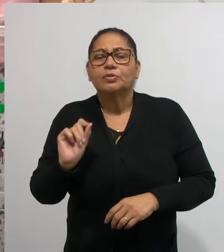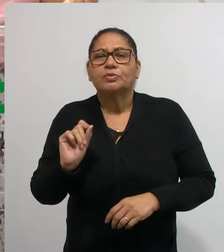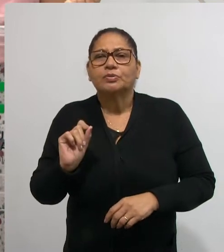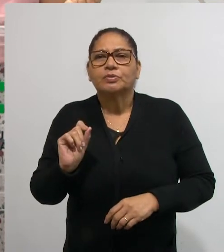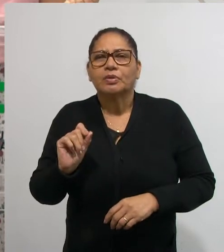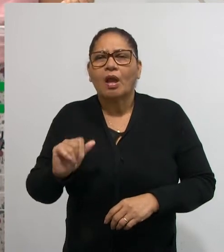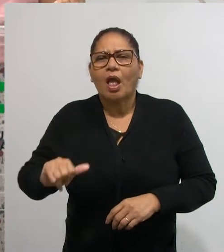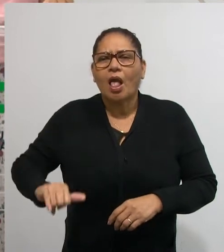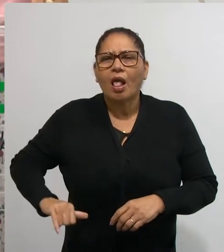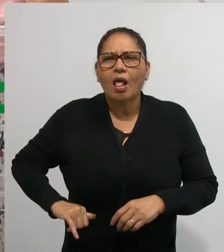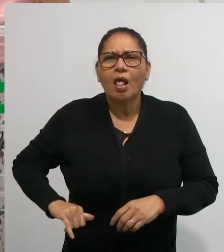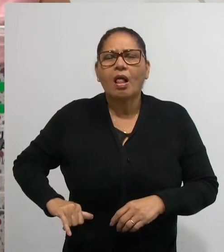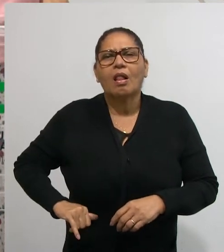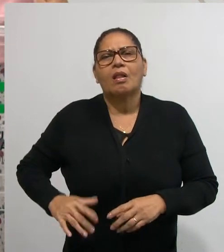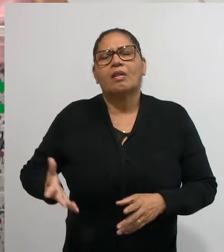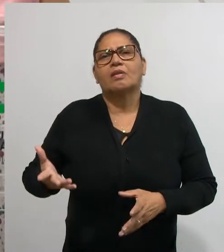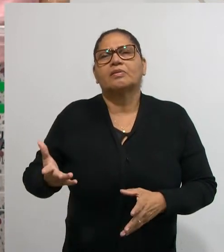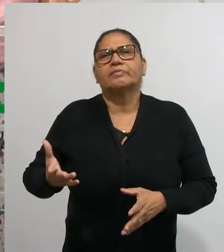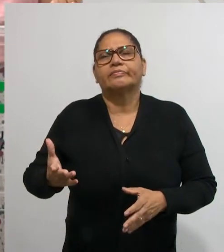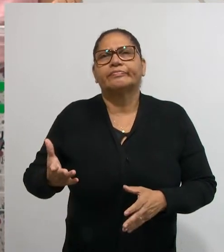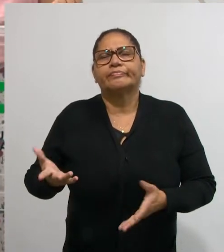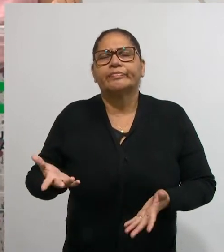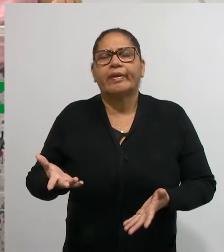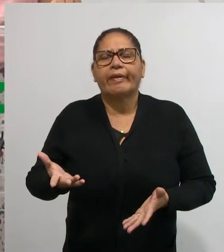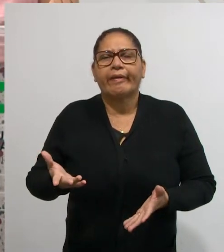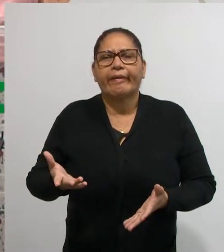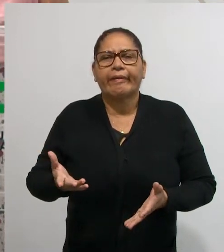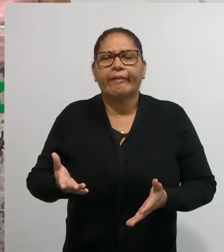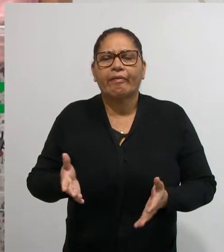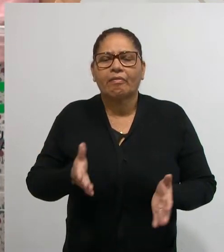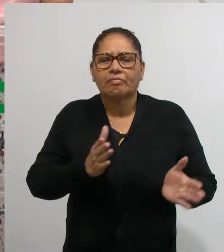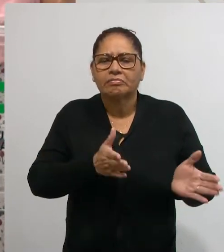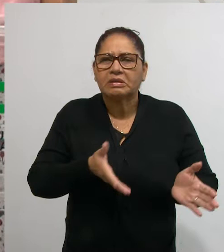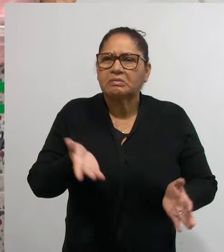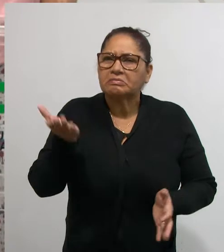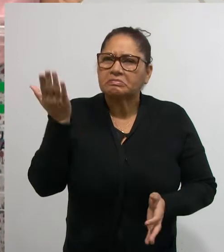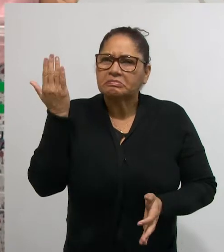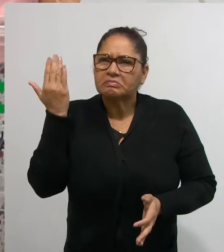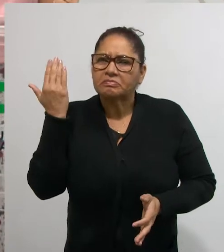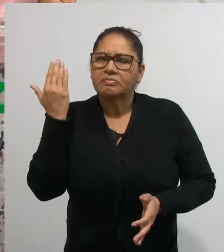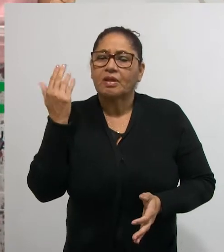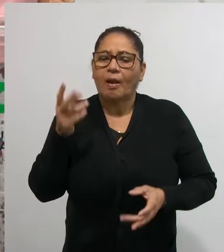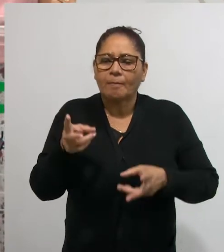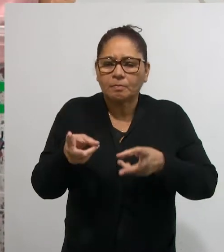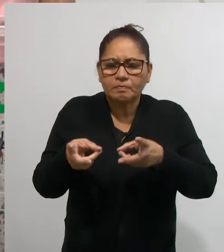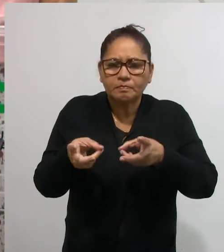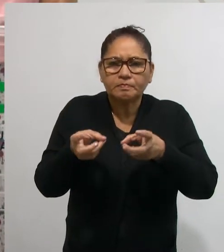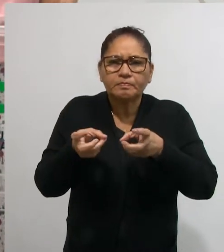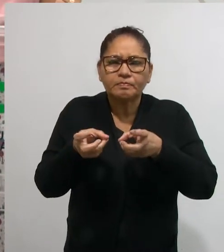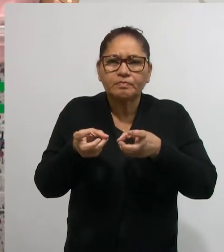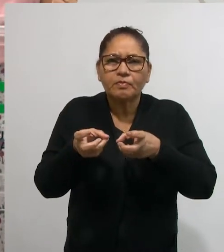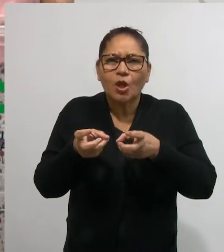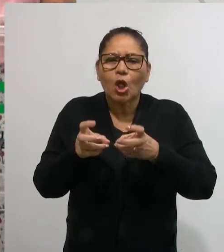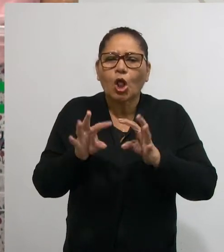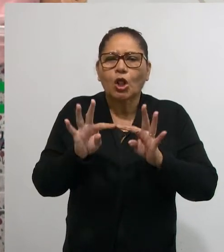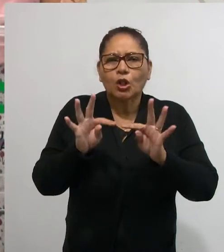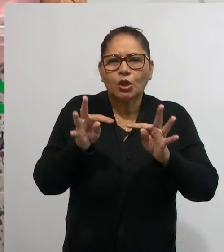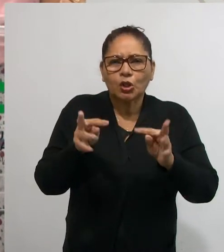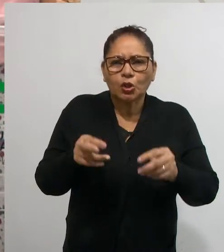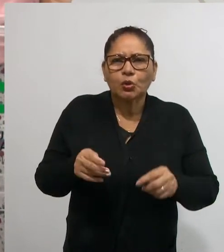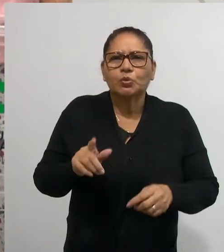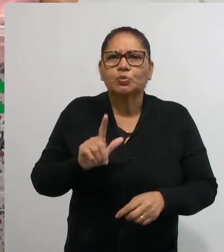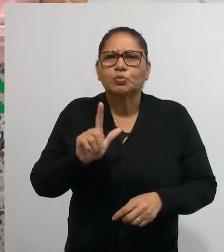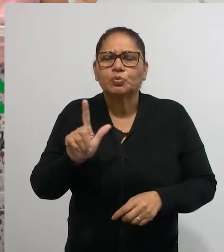sofrendo modificações, elas vão se alternando ao longo dos tempos. Mas é importante percebermos que toda